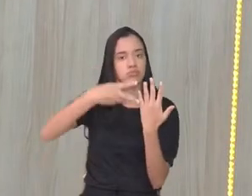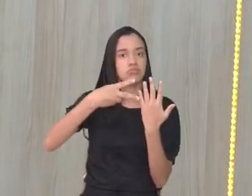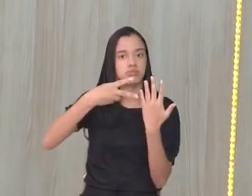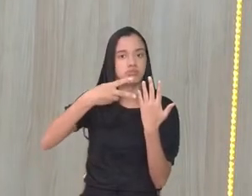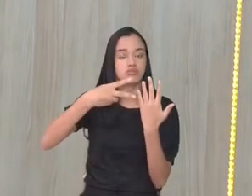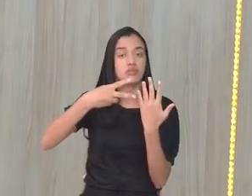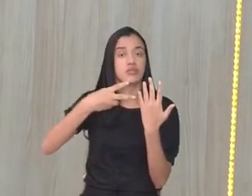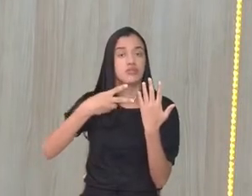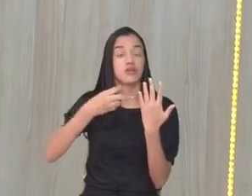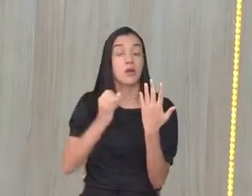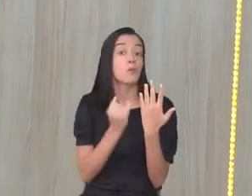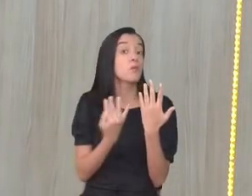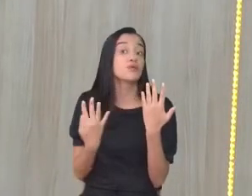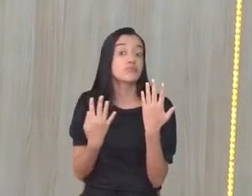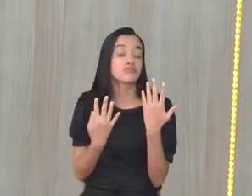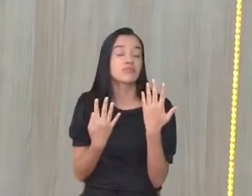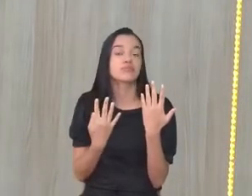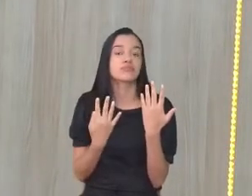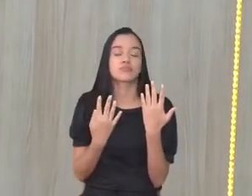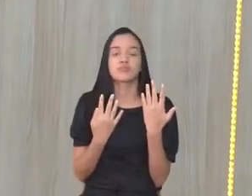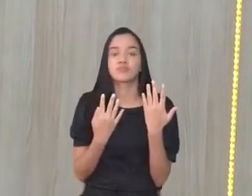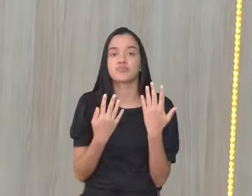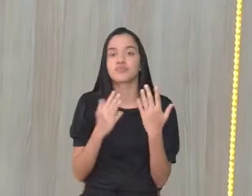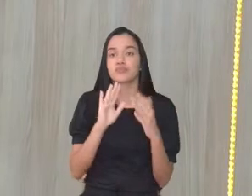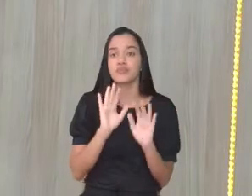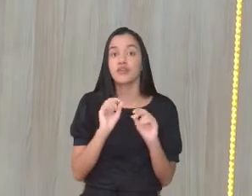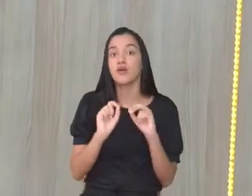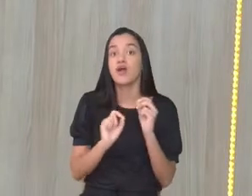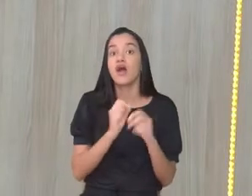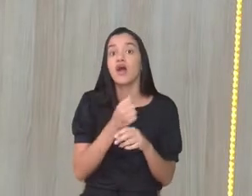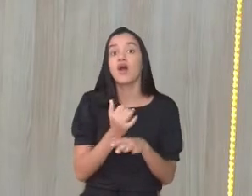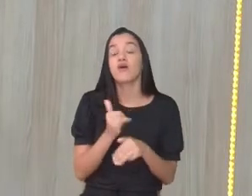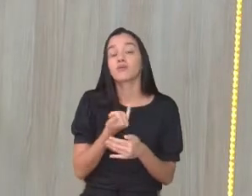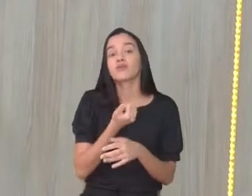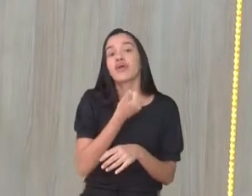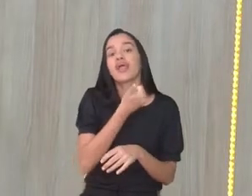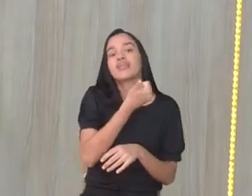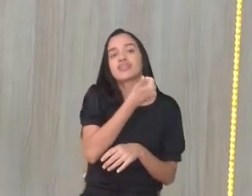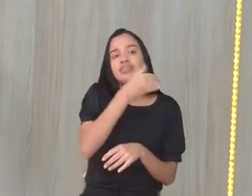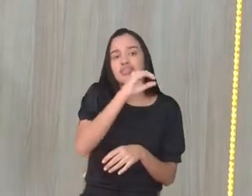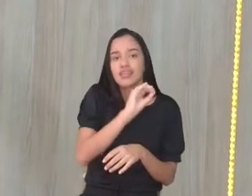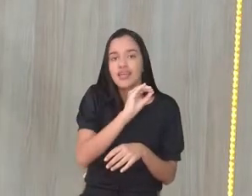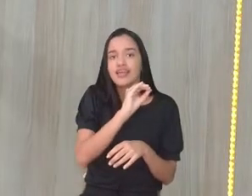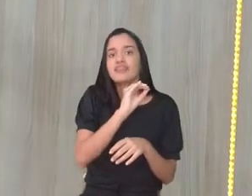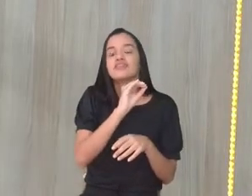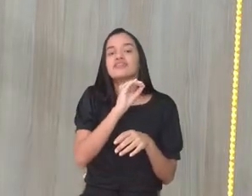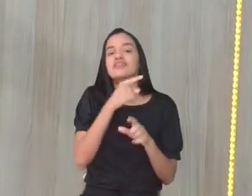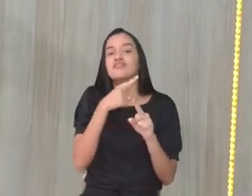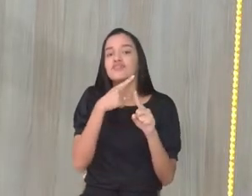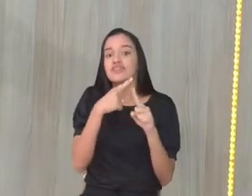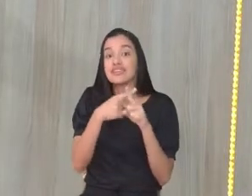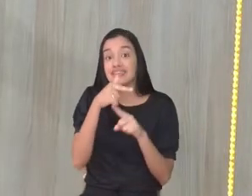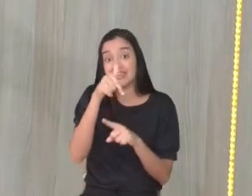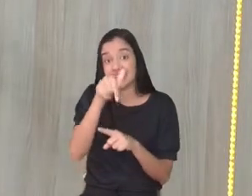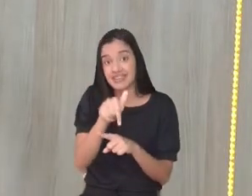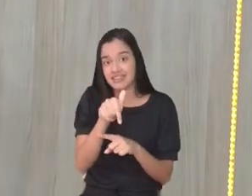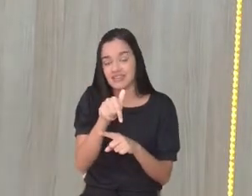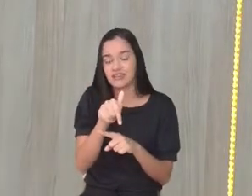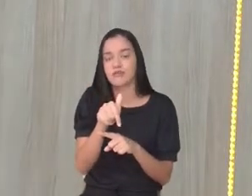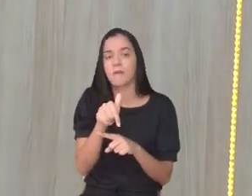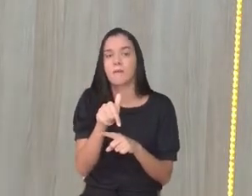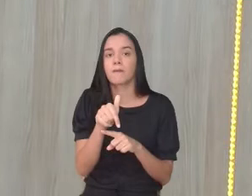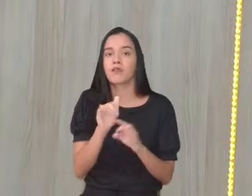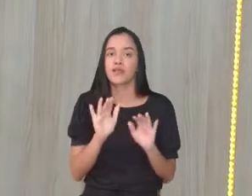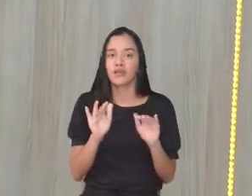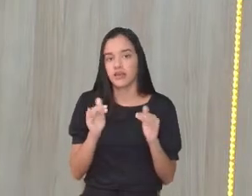elevado a quanto? Elevado a 7. Quanto é 10 elevado a 7? 10 vezes 10 aí, 7 vezes. Beleza?